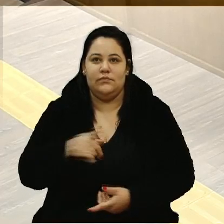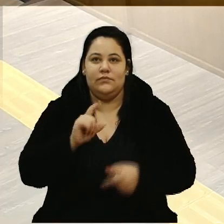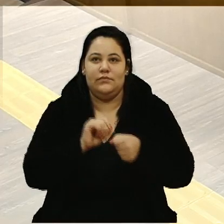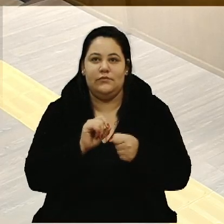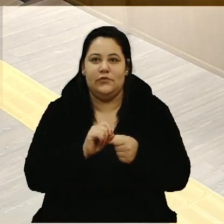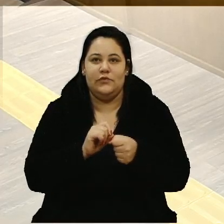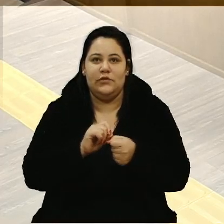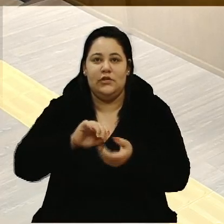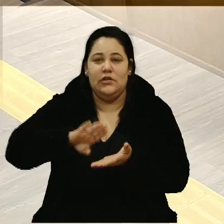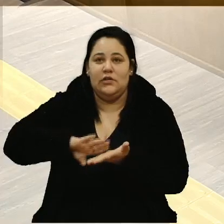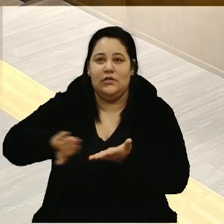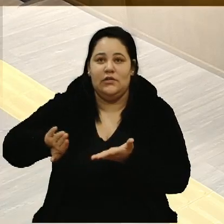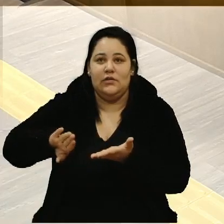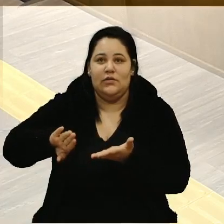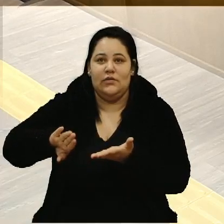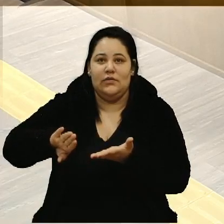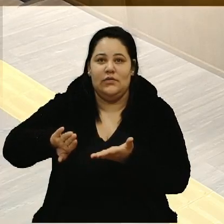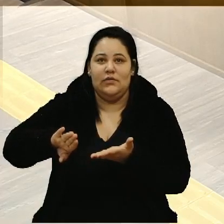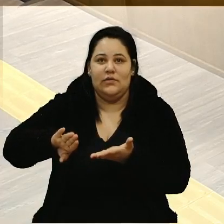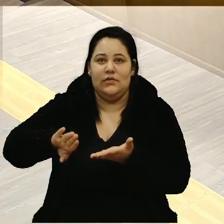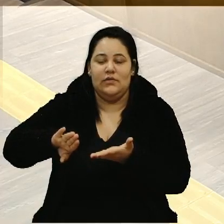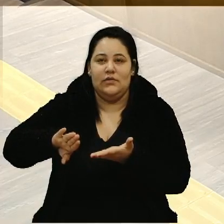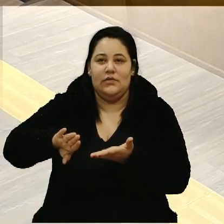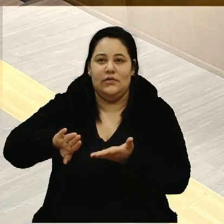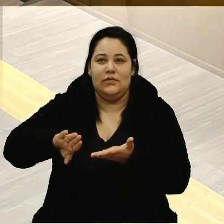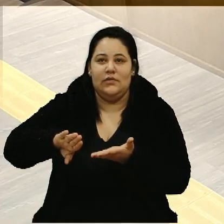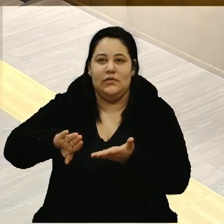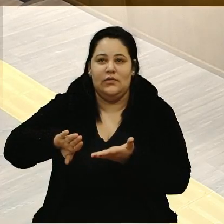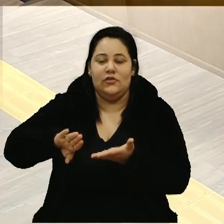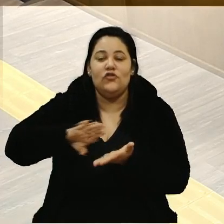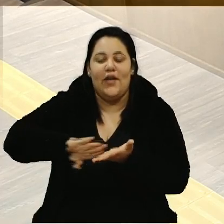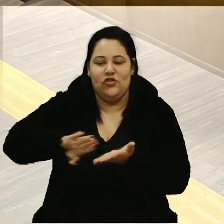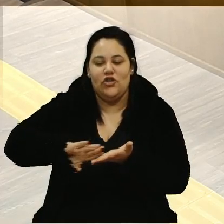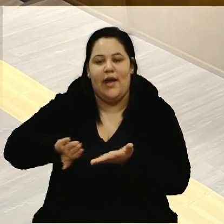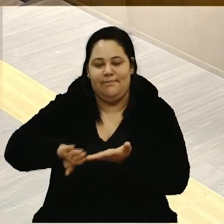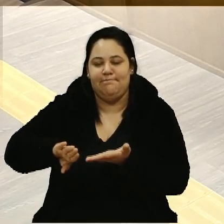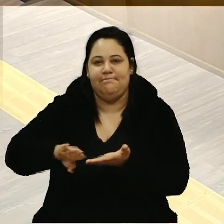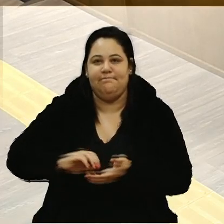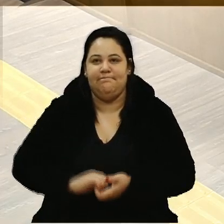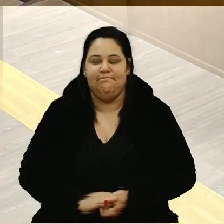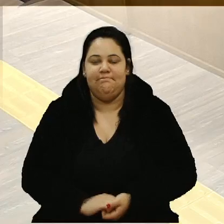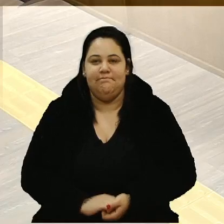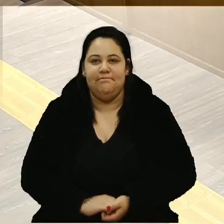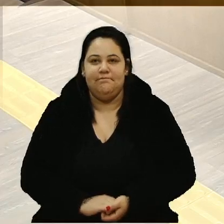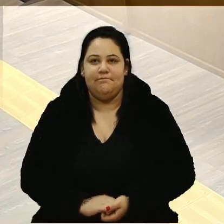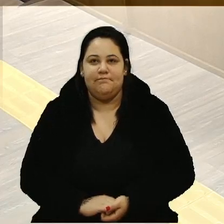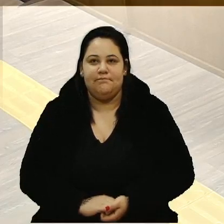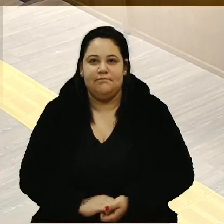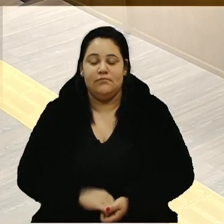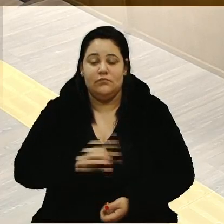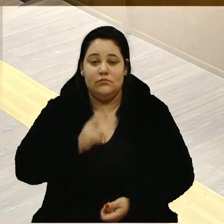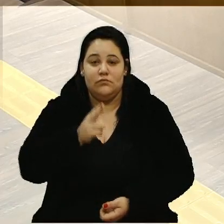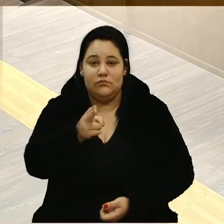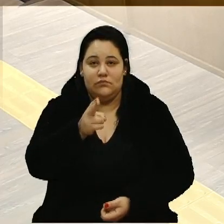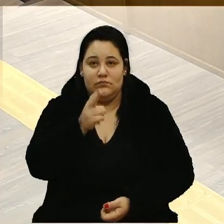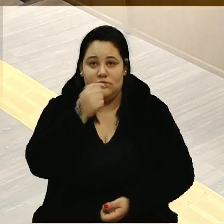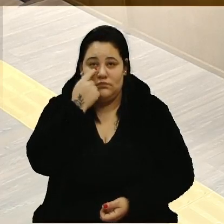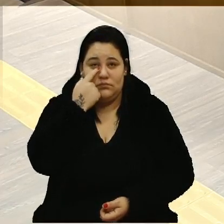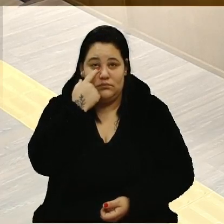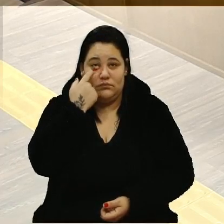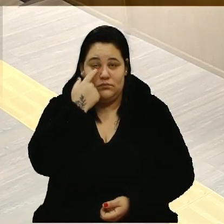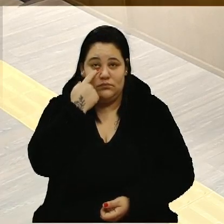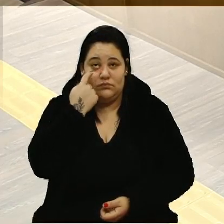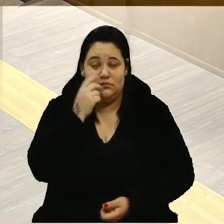retirada... Não é negro, é nego. Sim, nós faremos a retirada dos anais. Seguimos, então, declaração de líder, PDT,